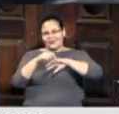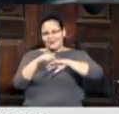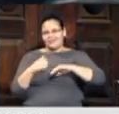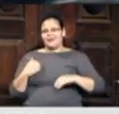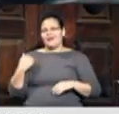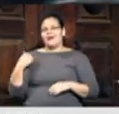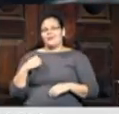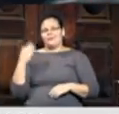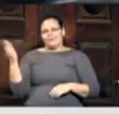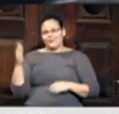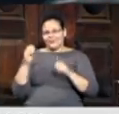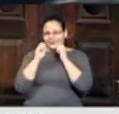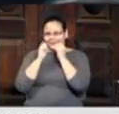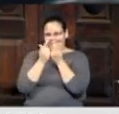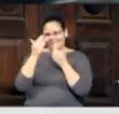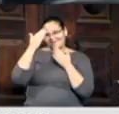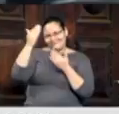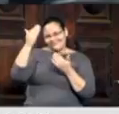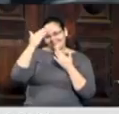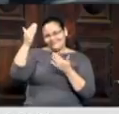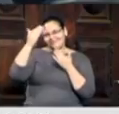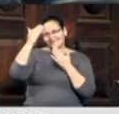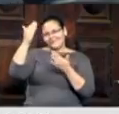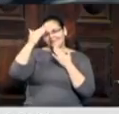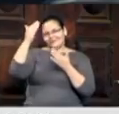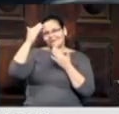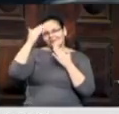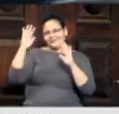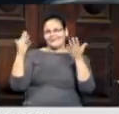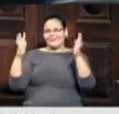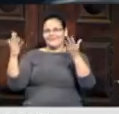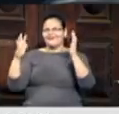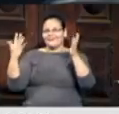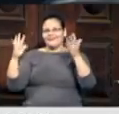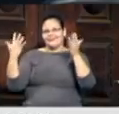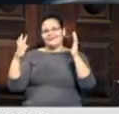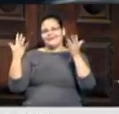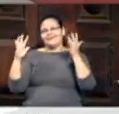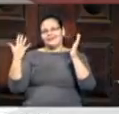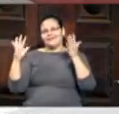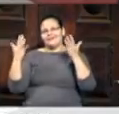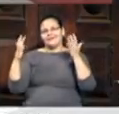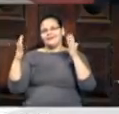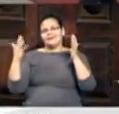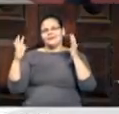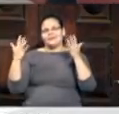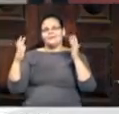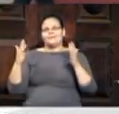entrada da Assembleia. Muito obrigado. Que Deus possa acompanhar a todos nós. Declaro encerrada a sessão.